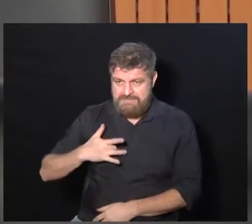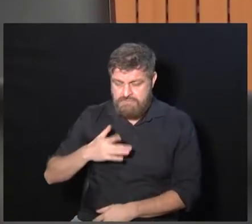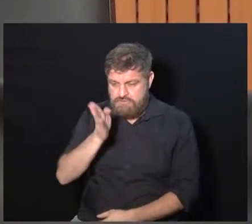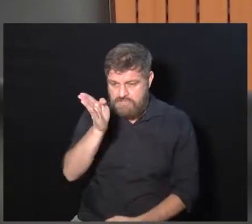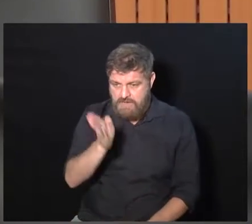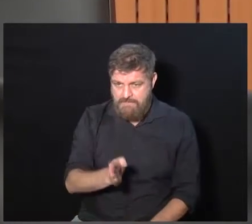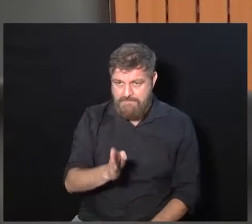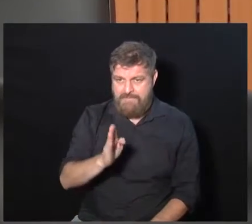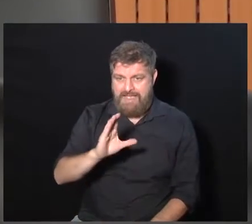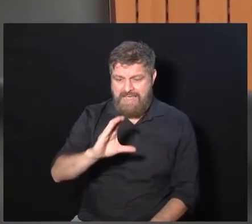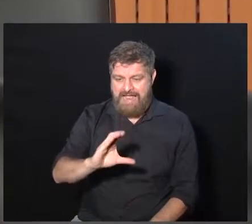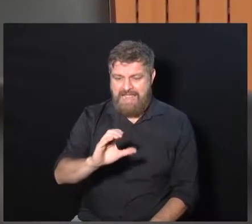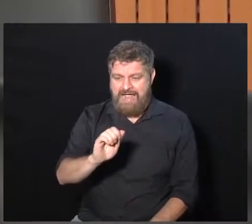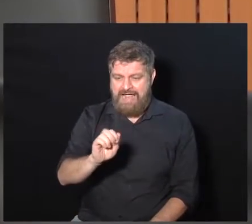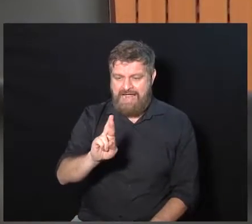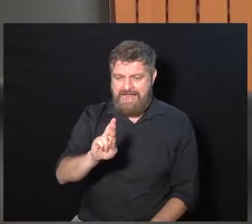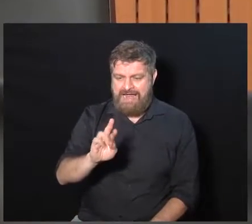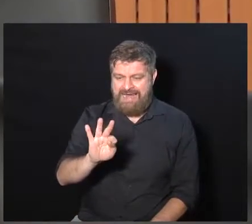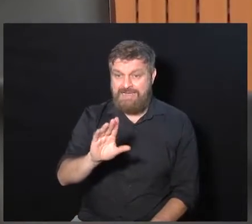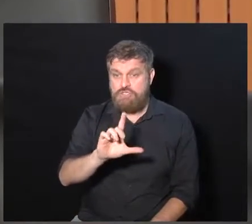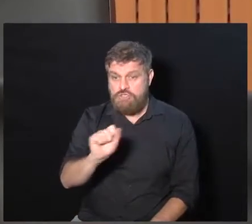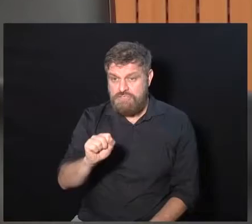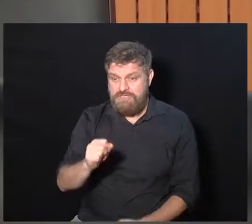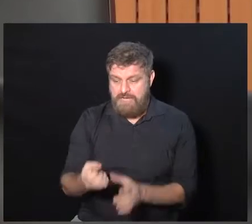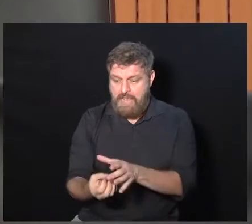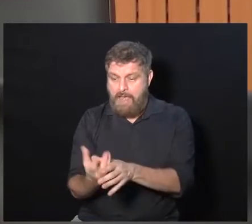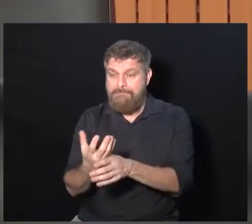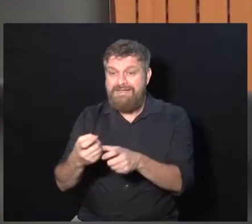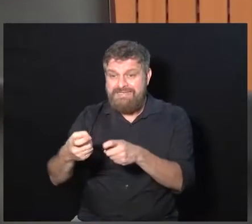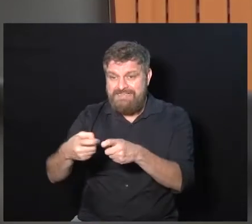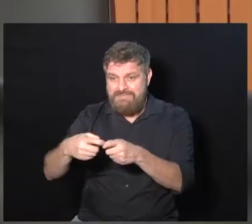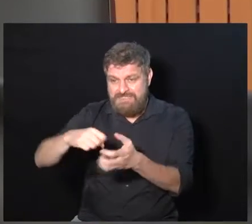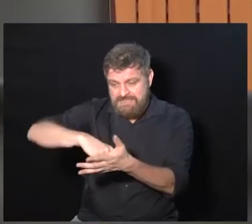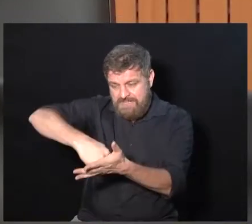e Manuais, tem a cartilha de plantas medicinais.